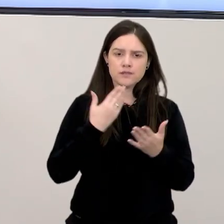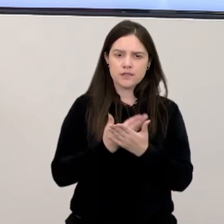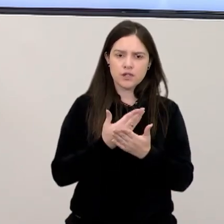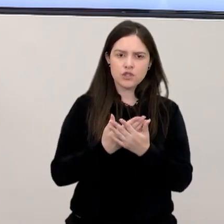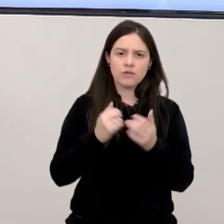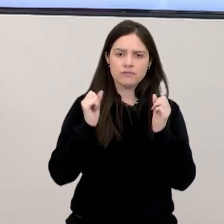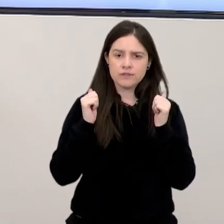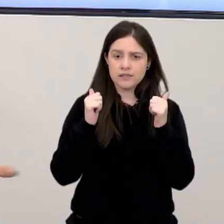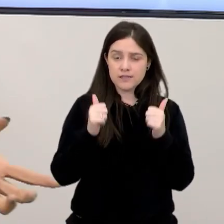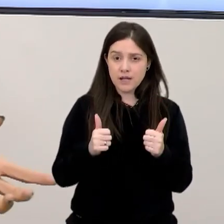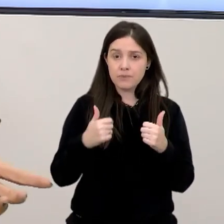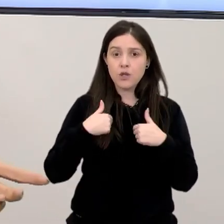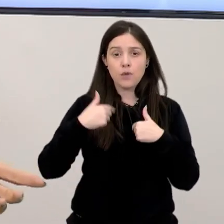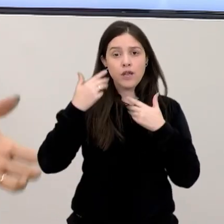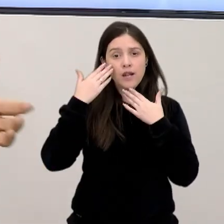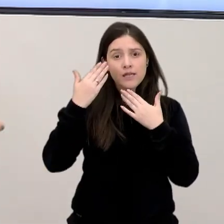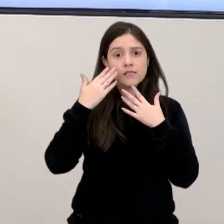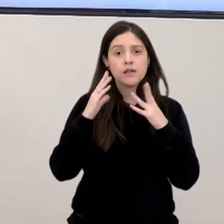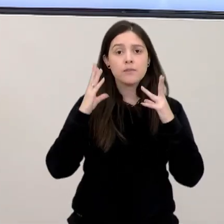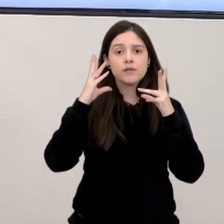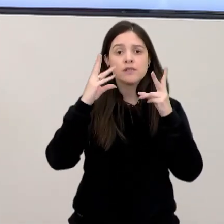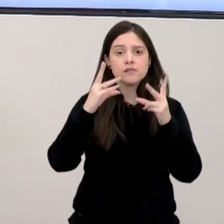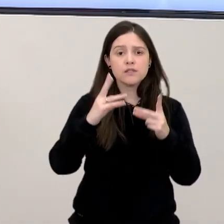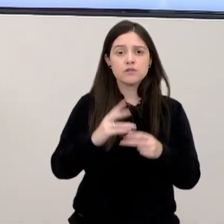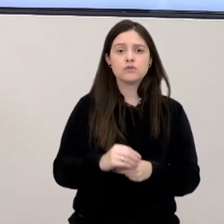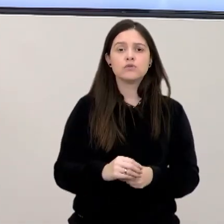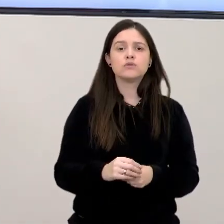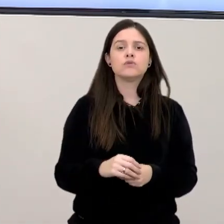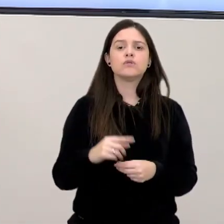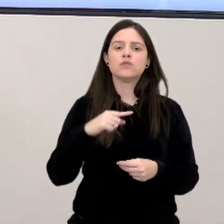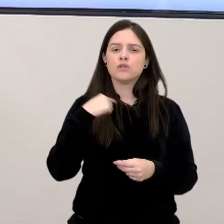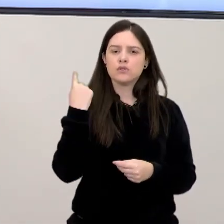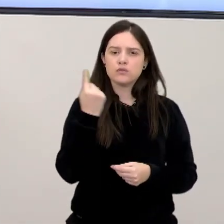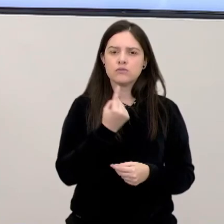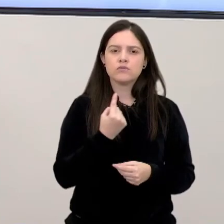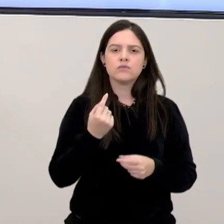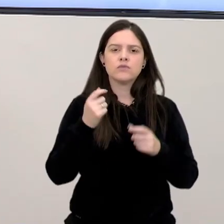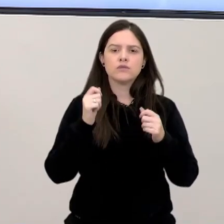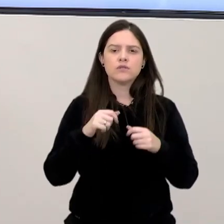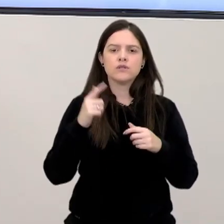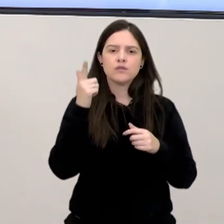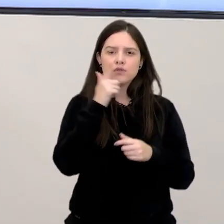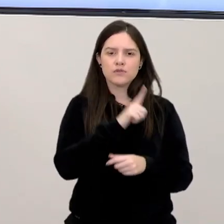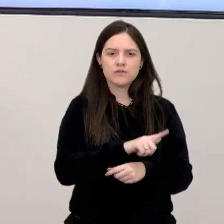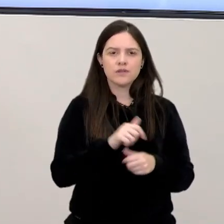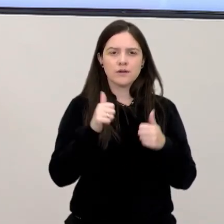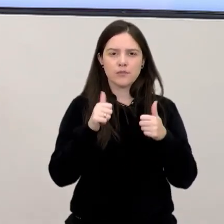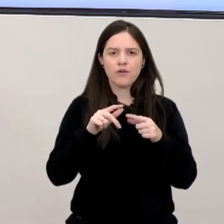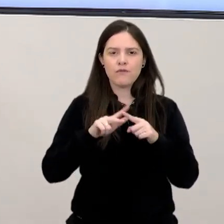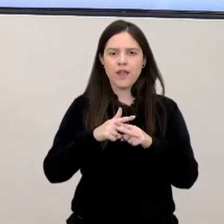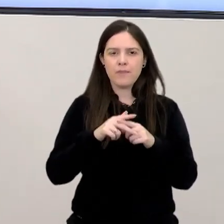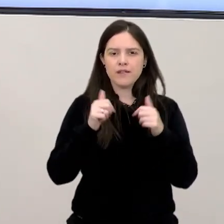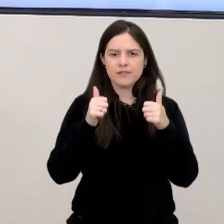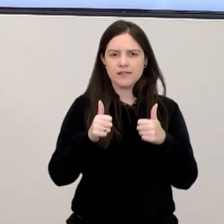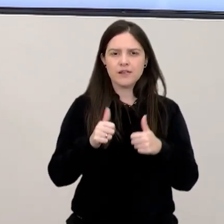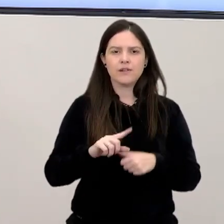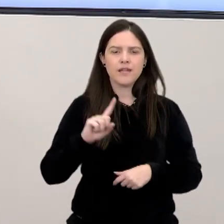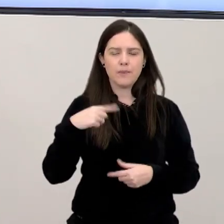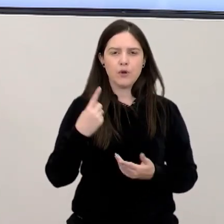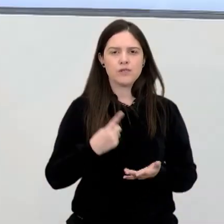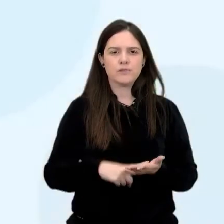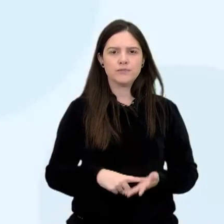certo? Eu quero agradecer a presença de vocês. Não perca, então, o nosso próximo vídeo, que nós vamos mexer nessas ferramentas. Obrigada, até a próxima.